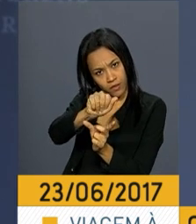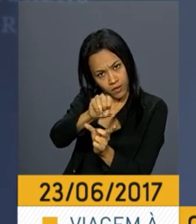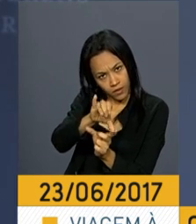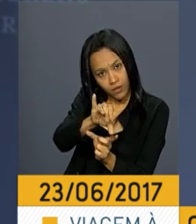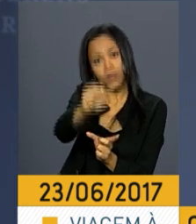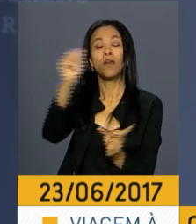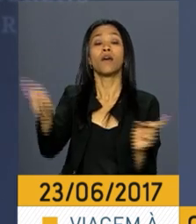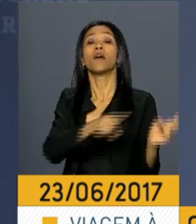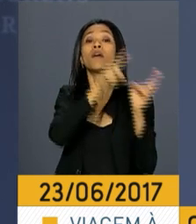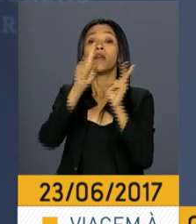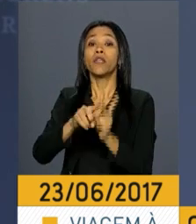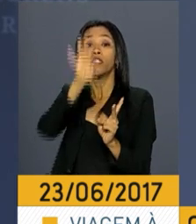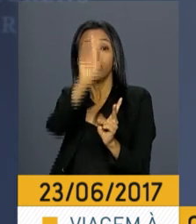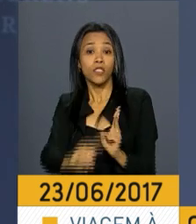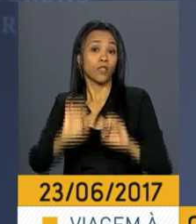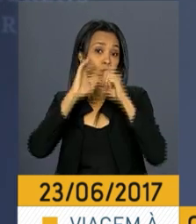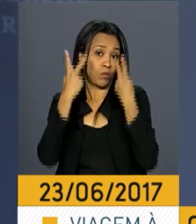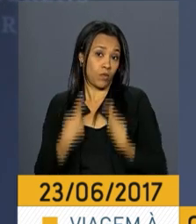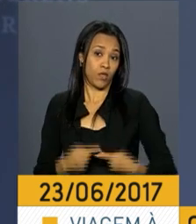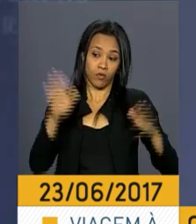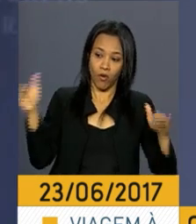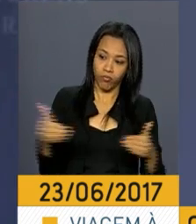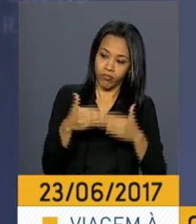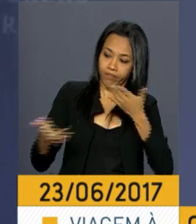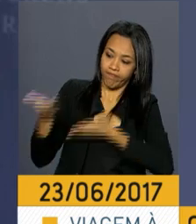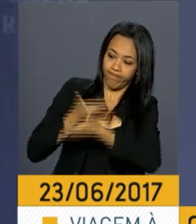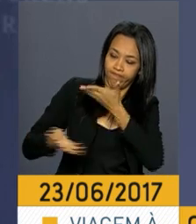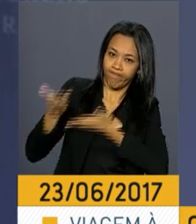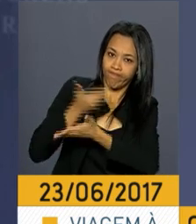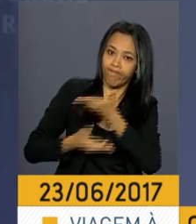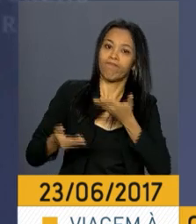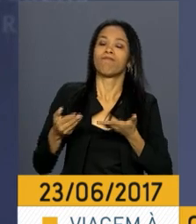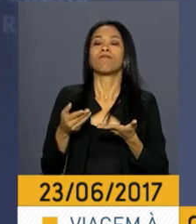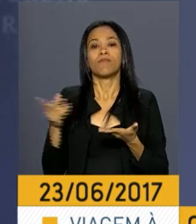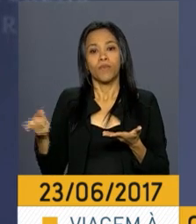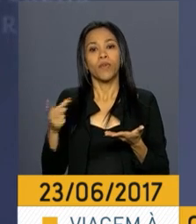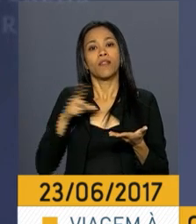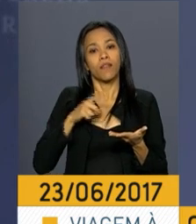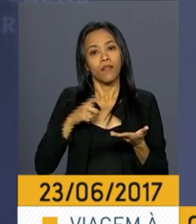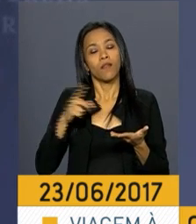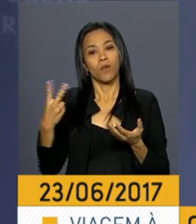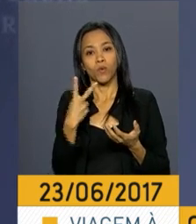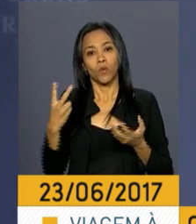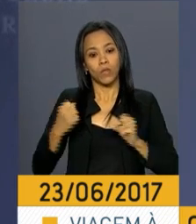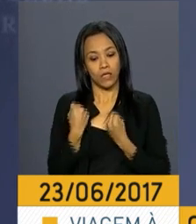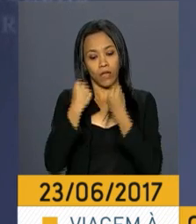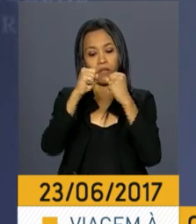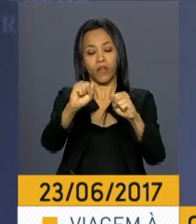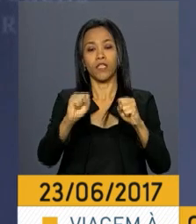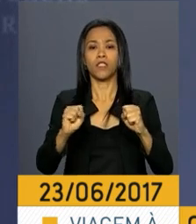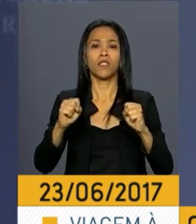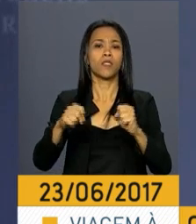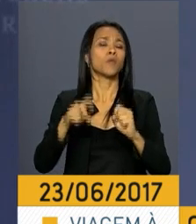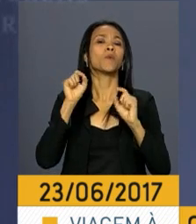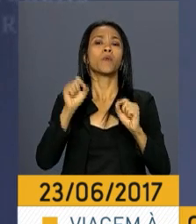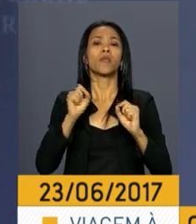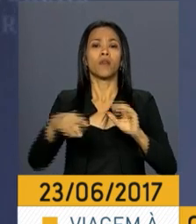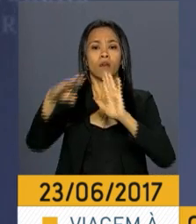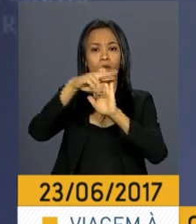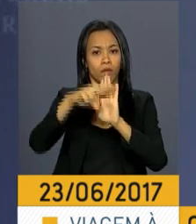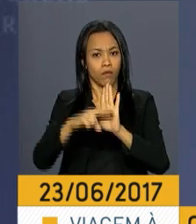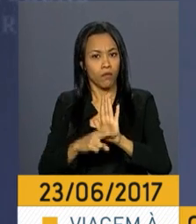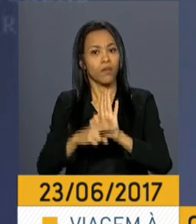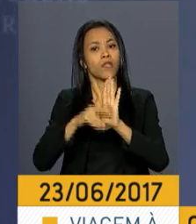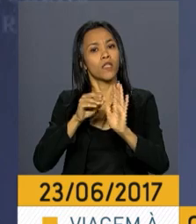Os dois países, ambos países, dão seu aporte a missões da ONU e defendem uma ordem internacional baseada